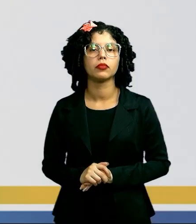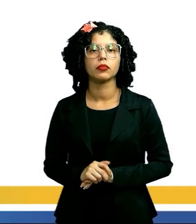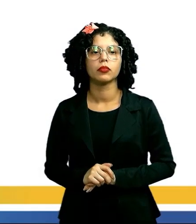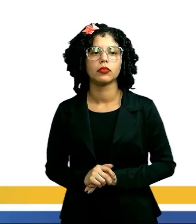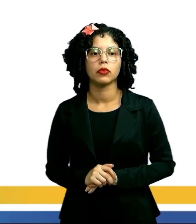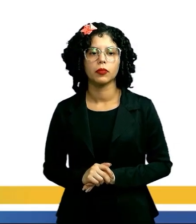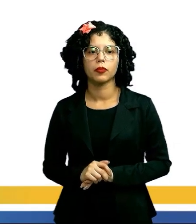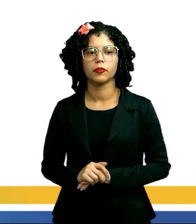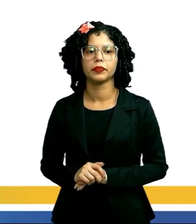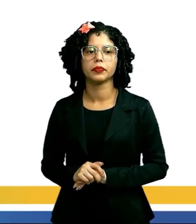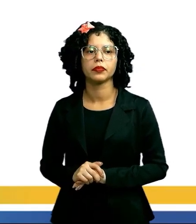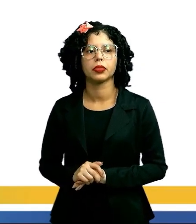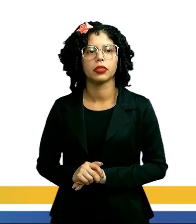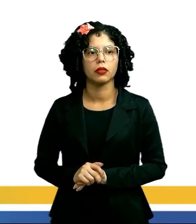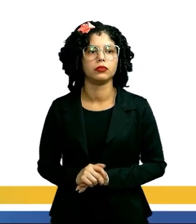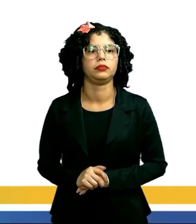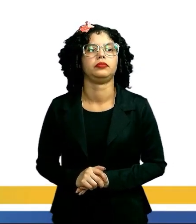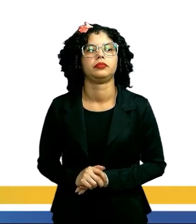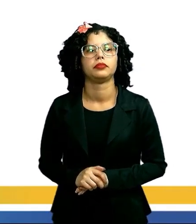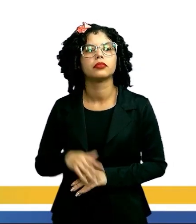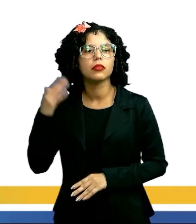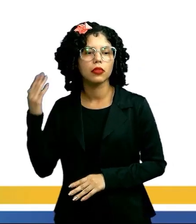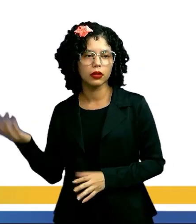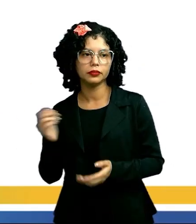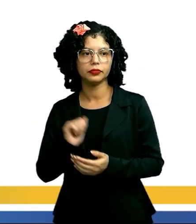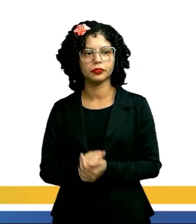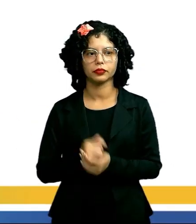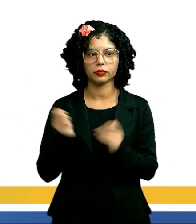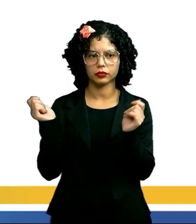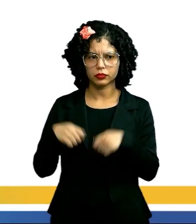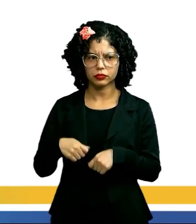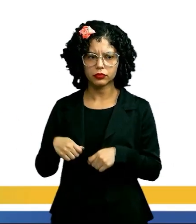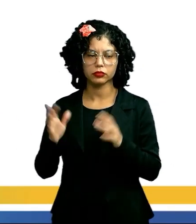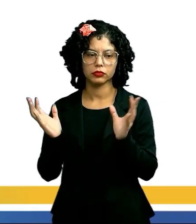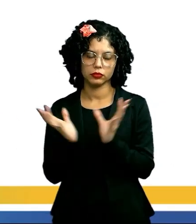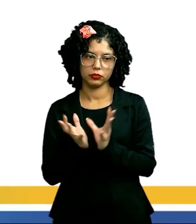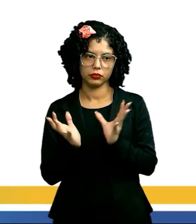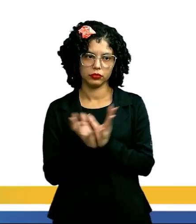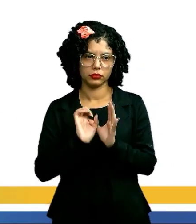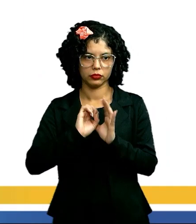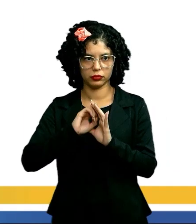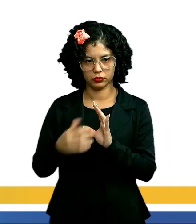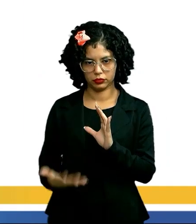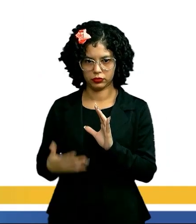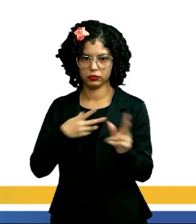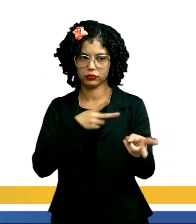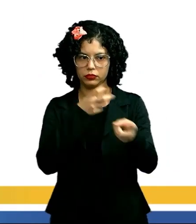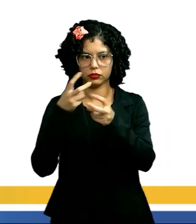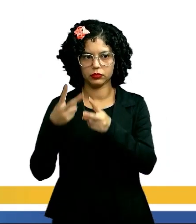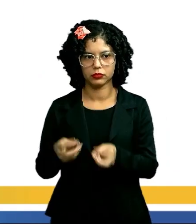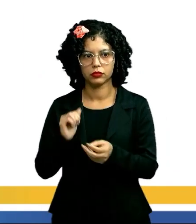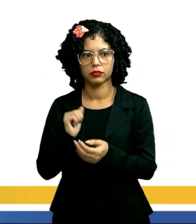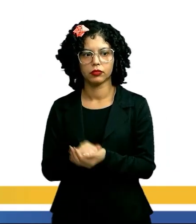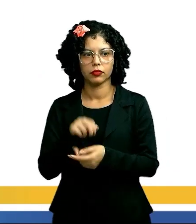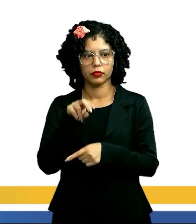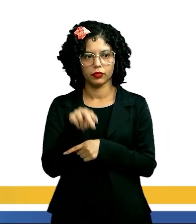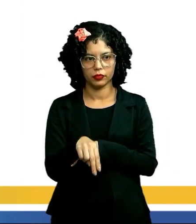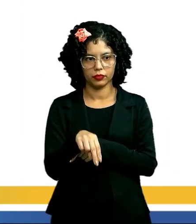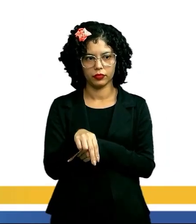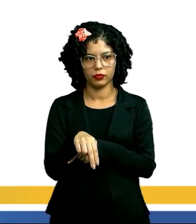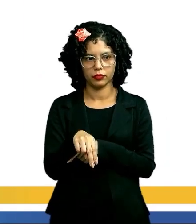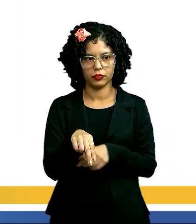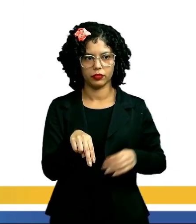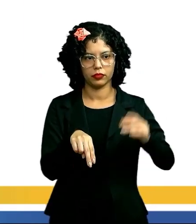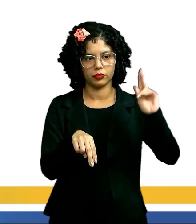tela como funciona. Olha só. As funções amidas, elas vão ter essa característica. Perceba ali que o nitrogênio está